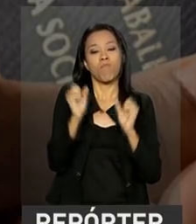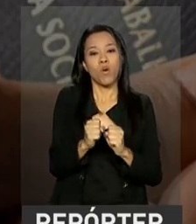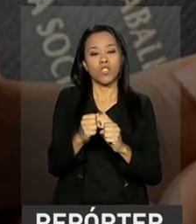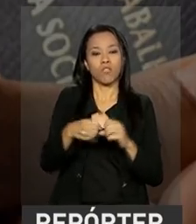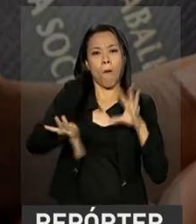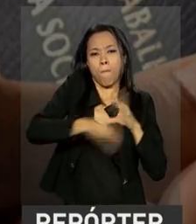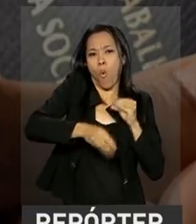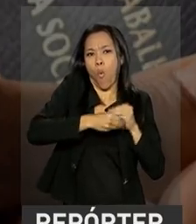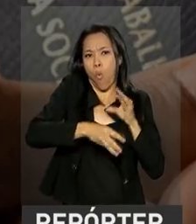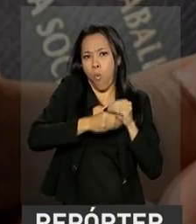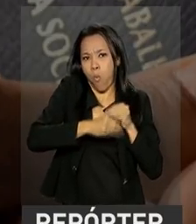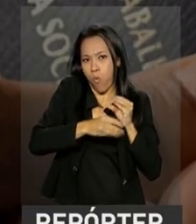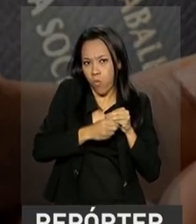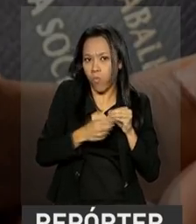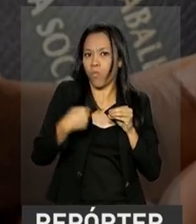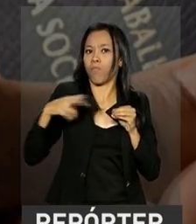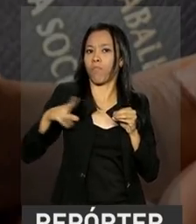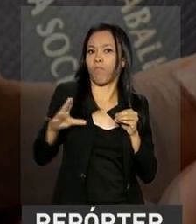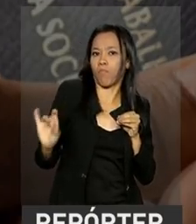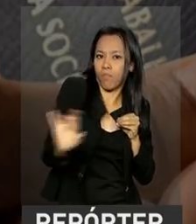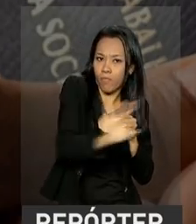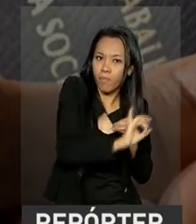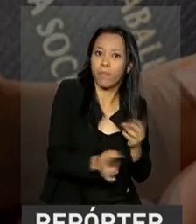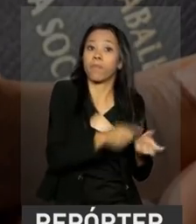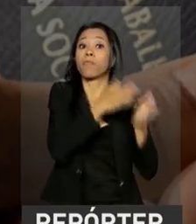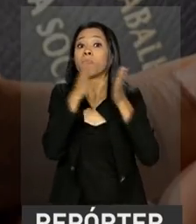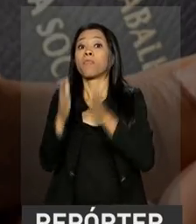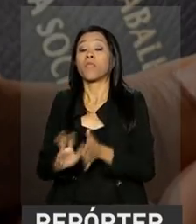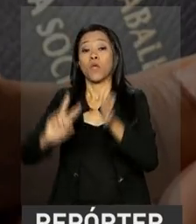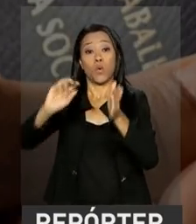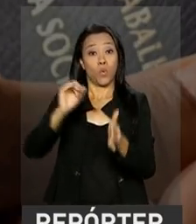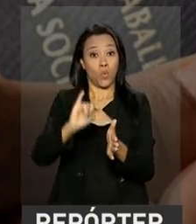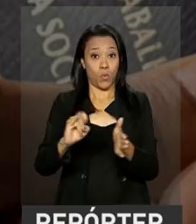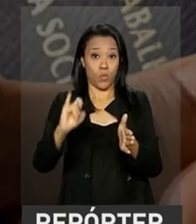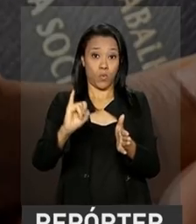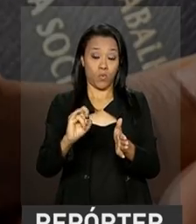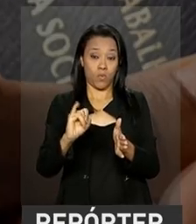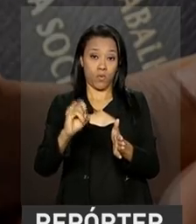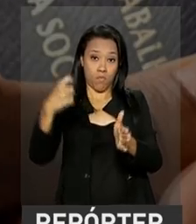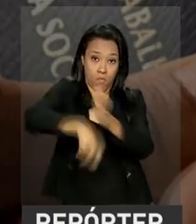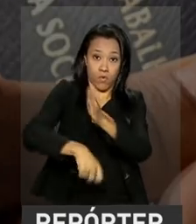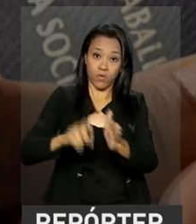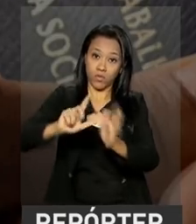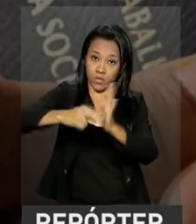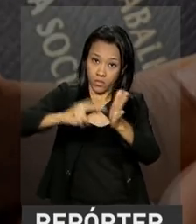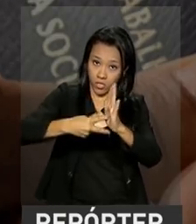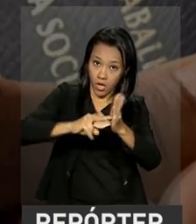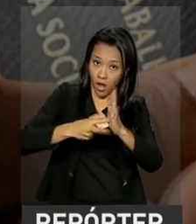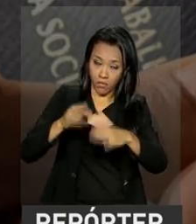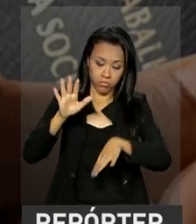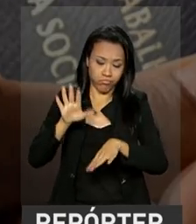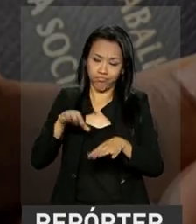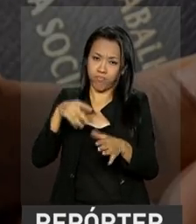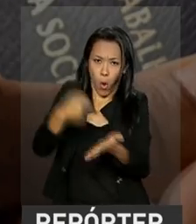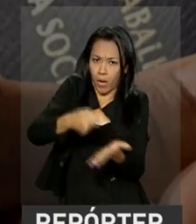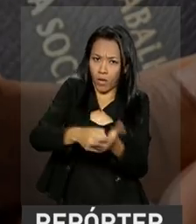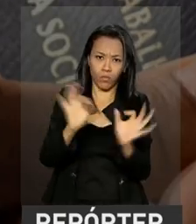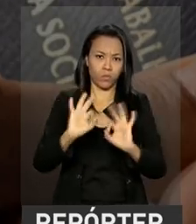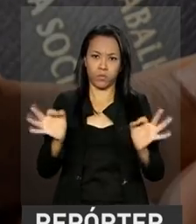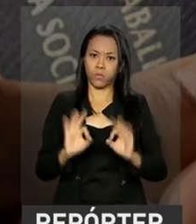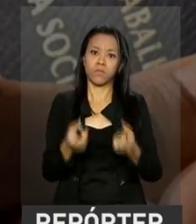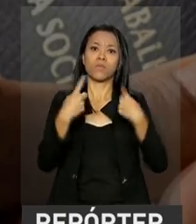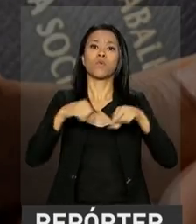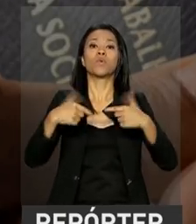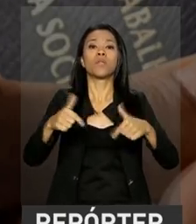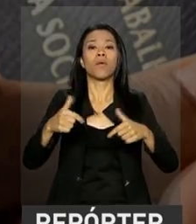horas individual o imposto sindical deixa de ser obrigatório e passa a ser opcional o trabalho em casa